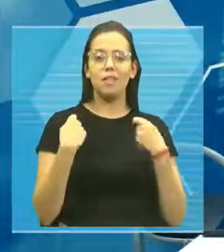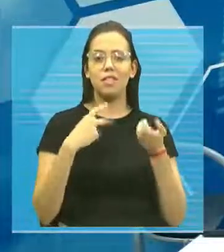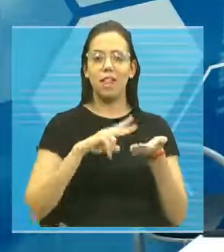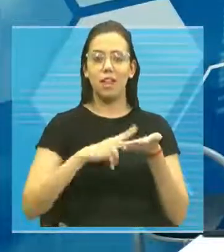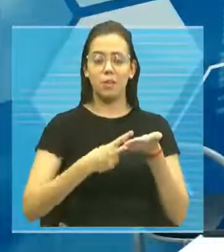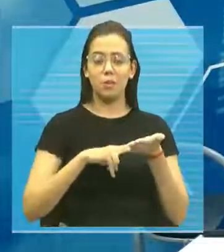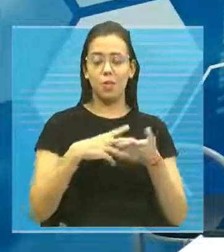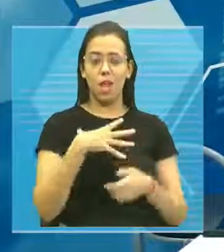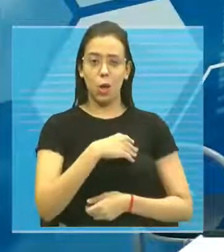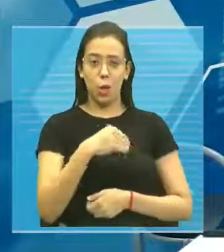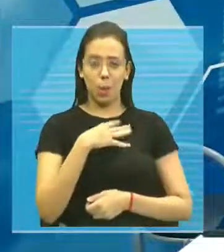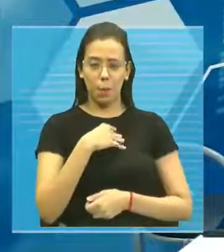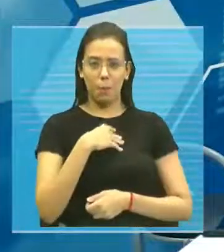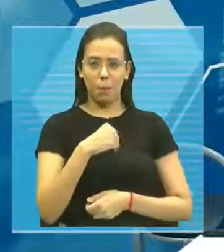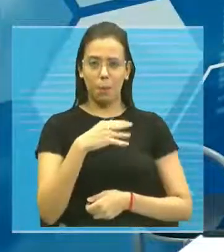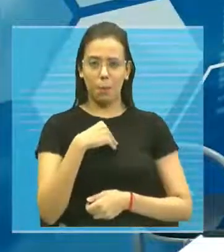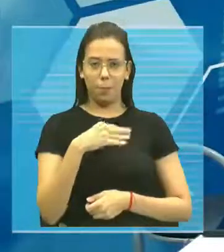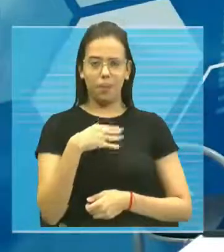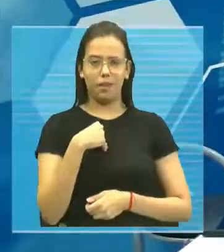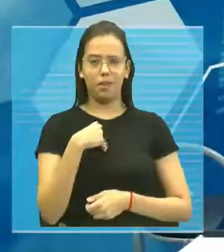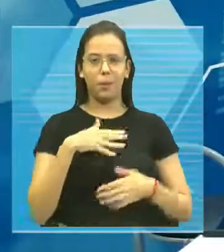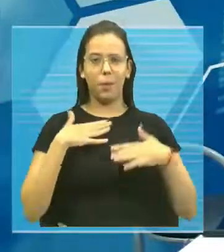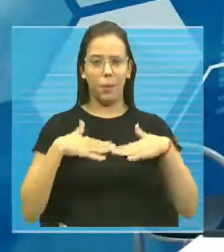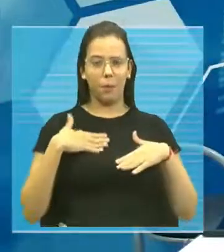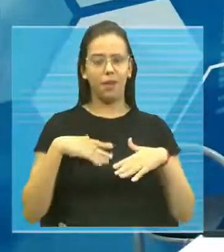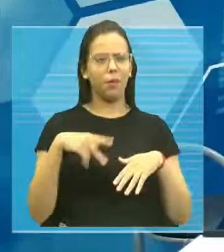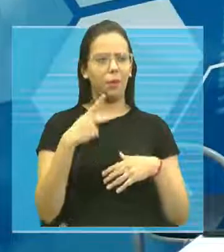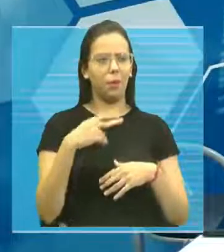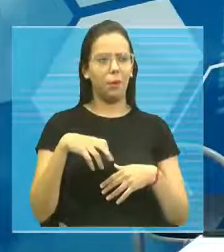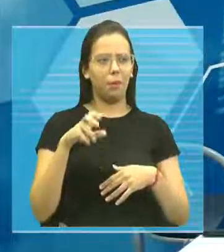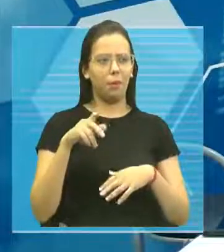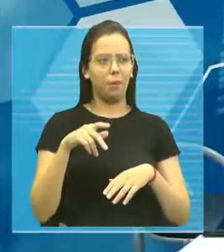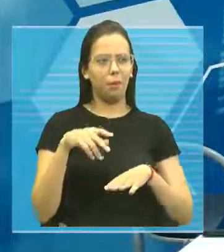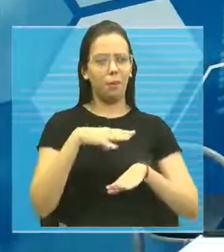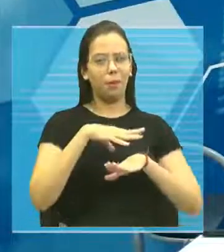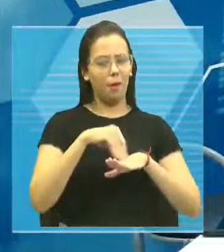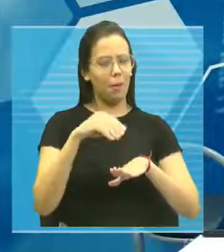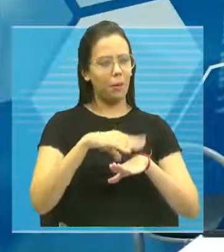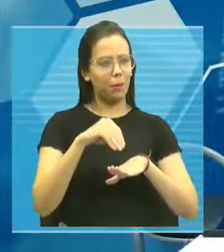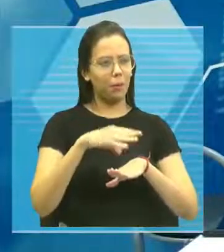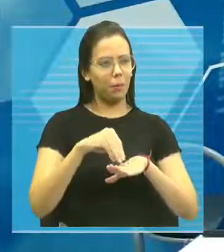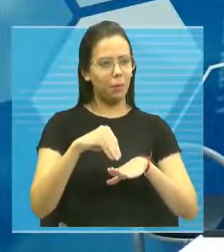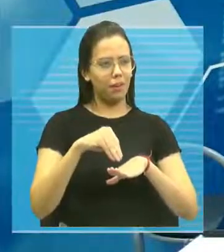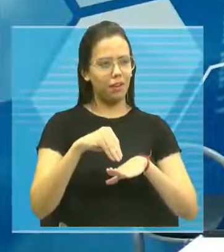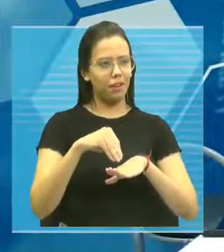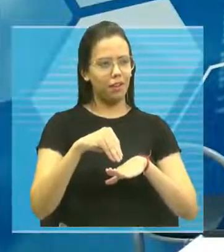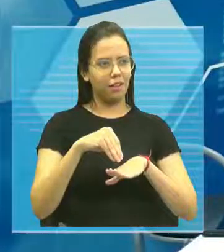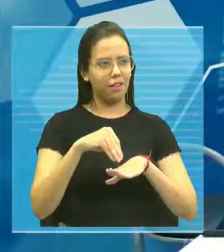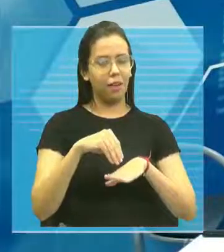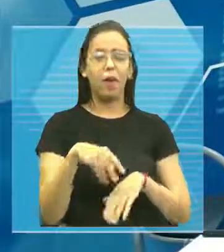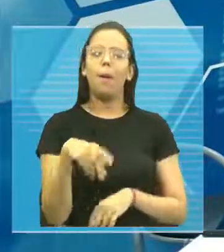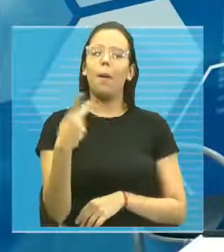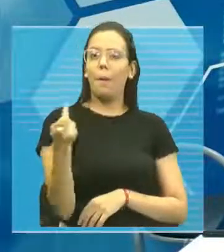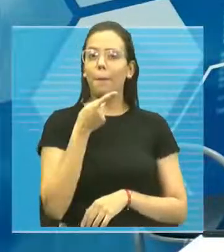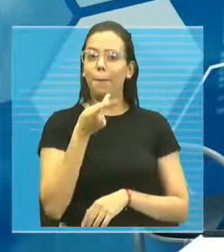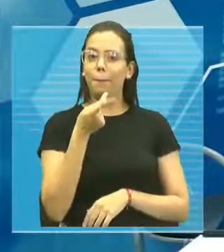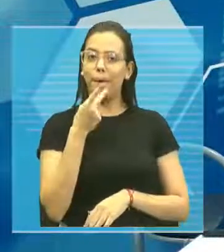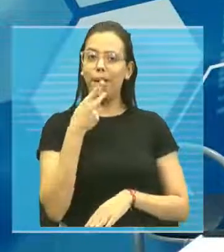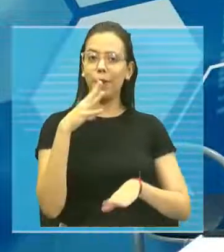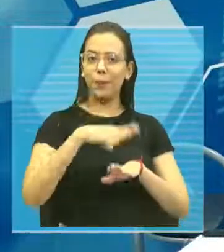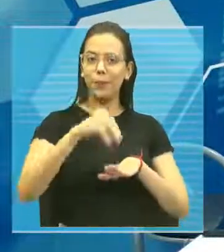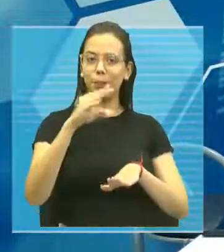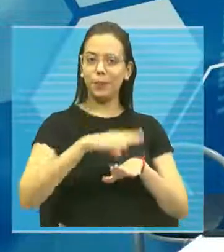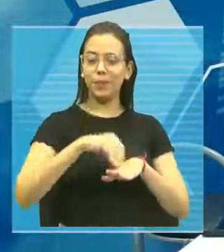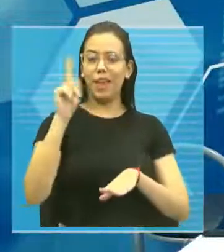que o pelo do peito do pé de Pedro é preto Oi Eita tá vendo a ler e isso